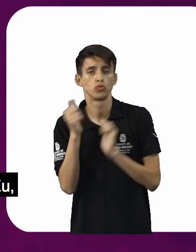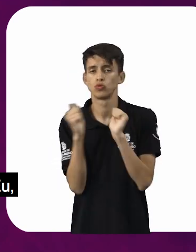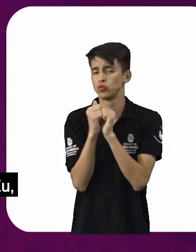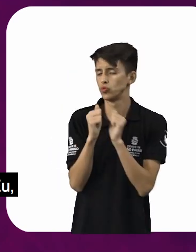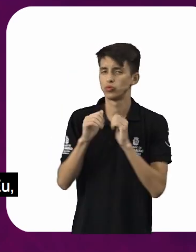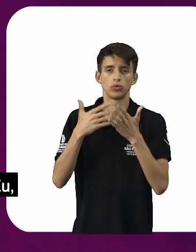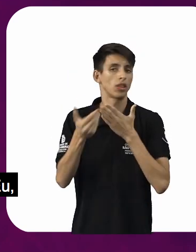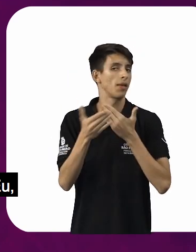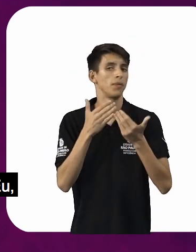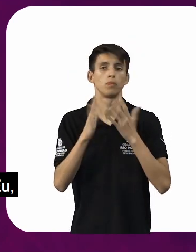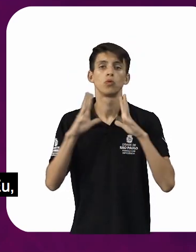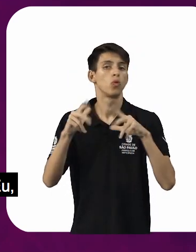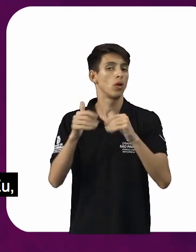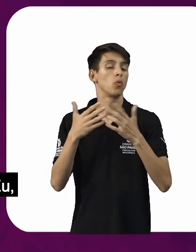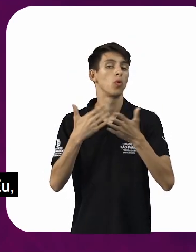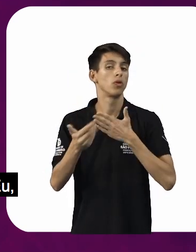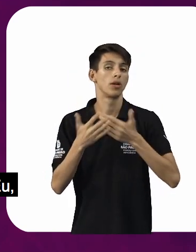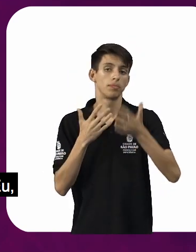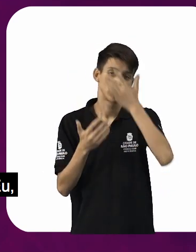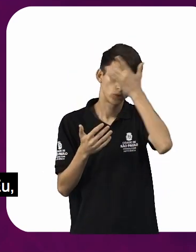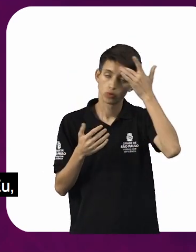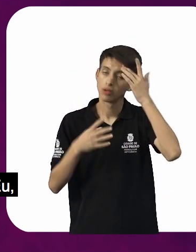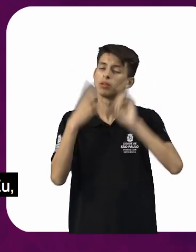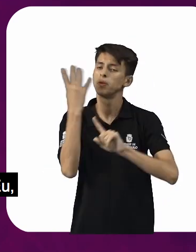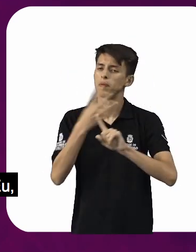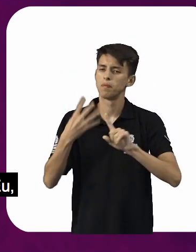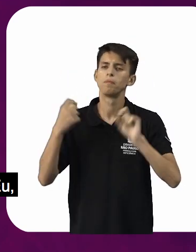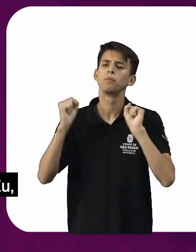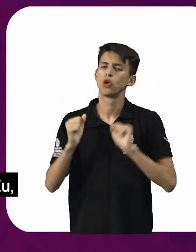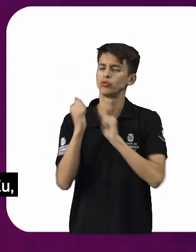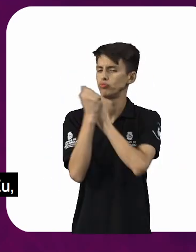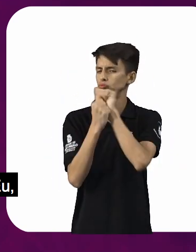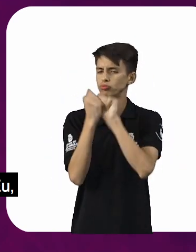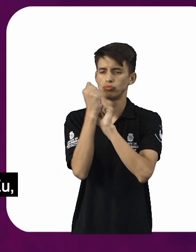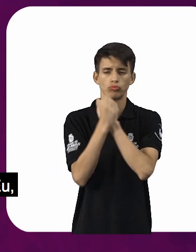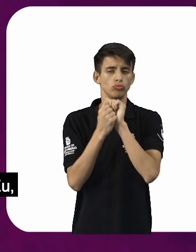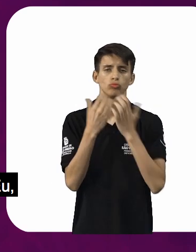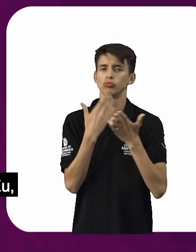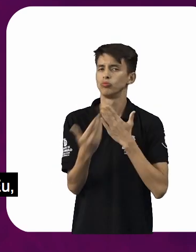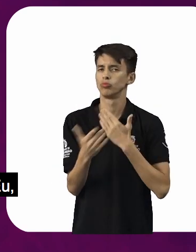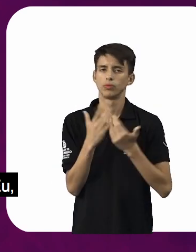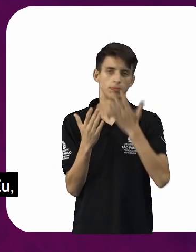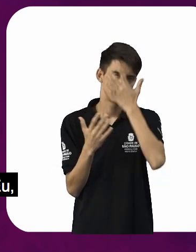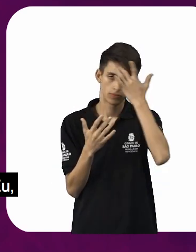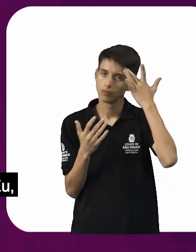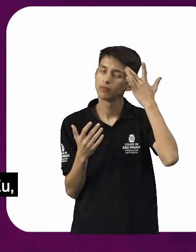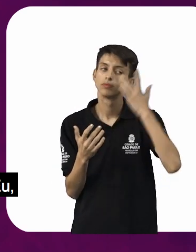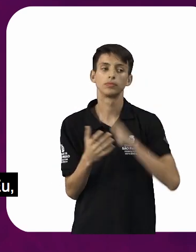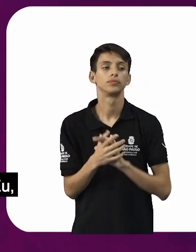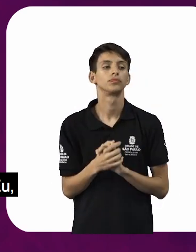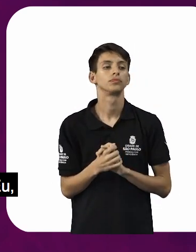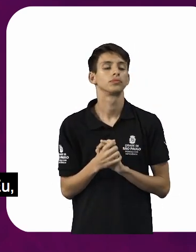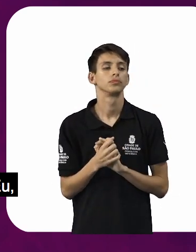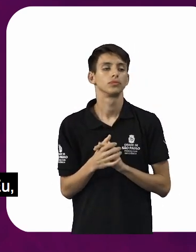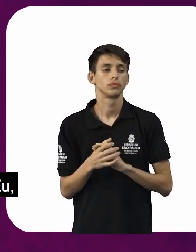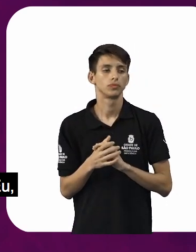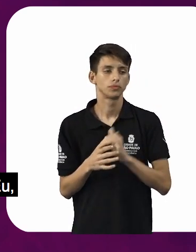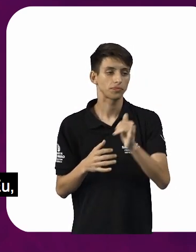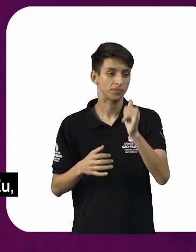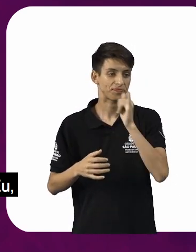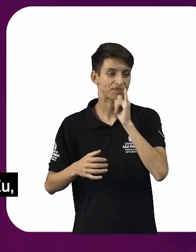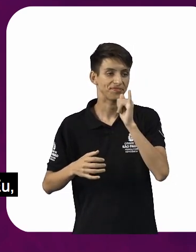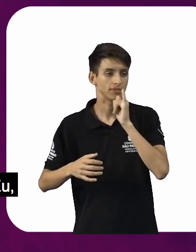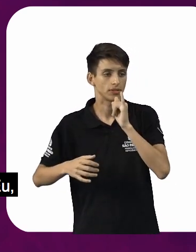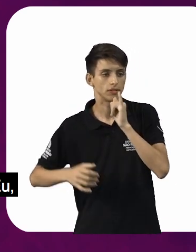no caso. A lei fala também, por exemplo, de sobretaxar ou se recusar